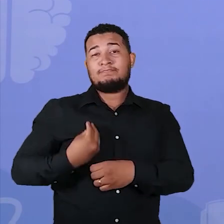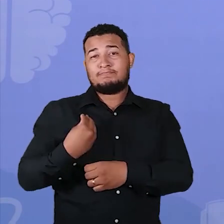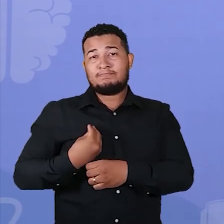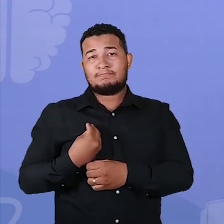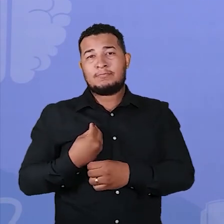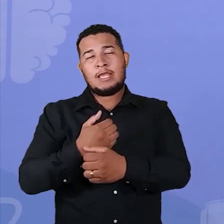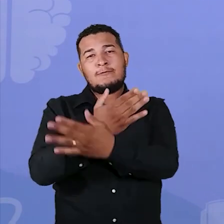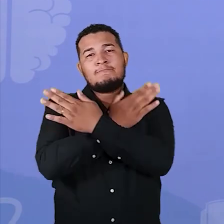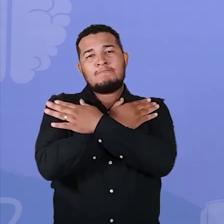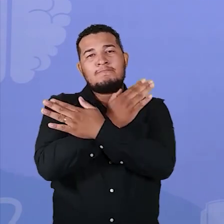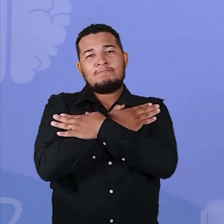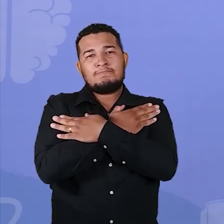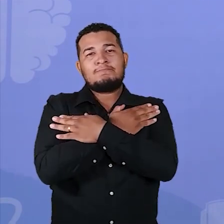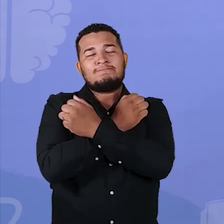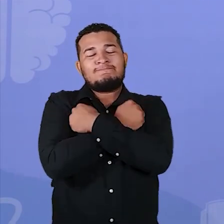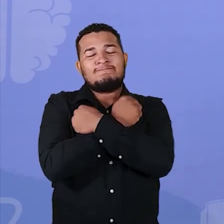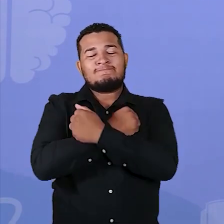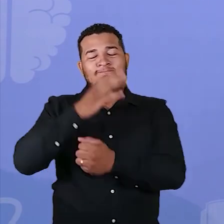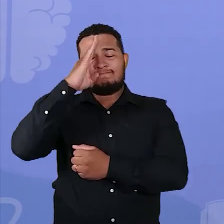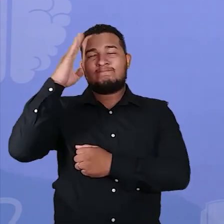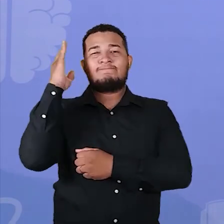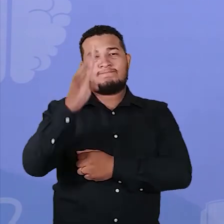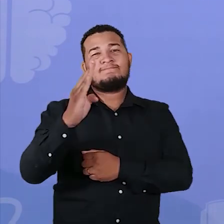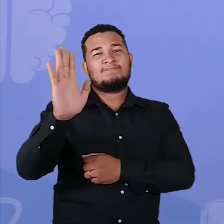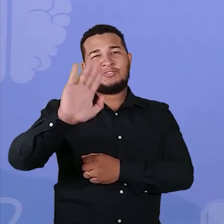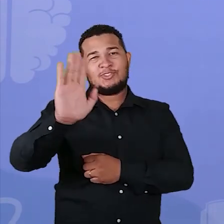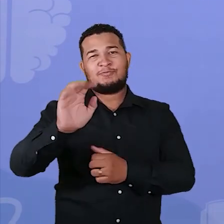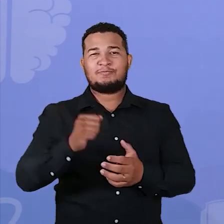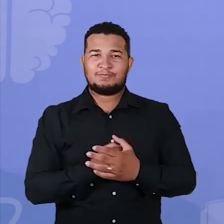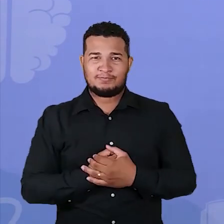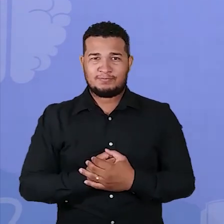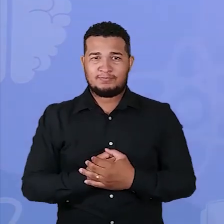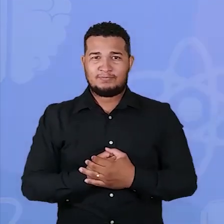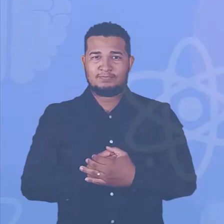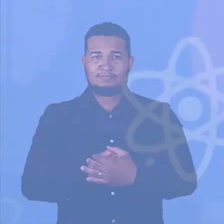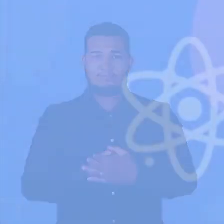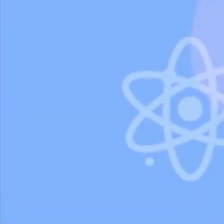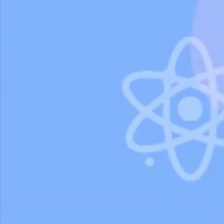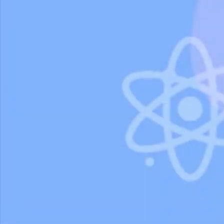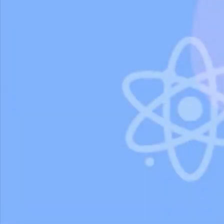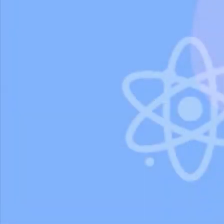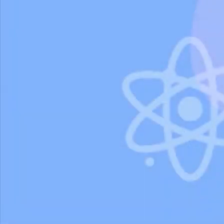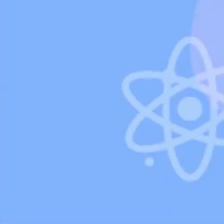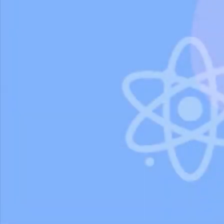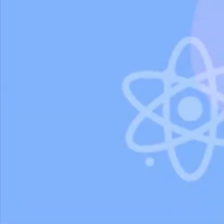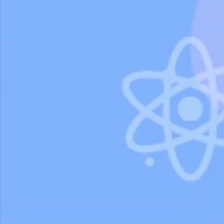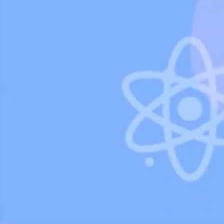que estamos vivendo. Um grande abraço, até mais, valeu, fui!